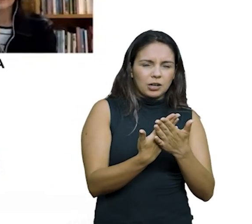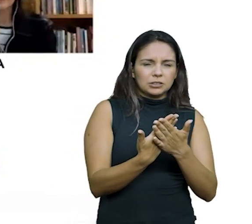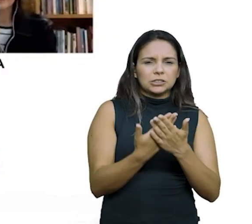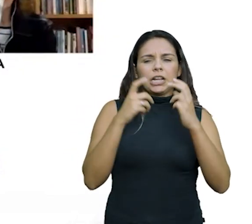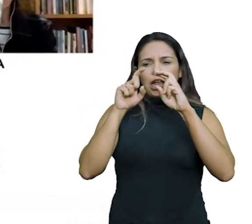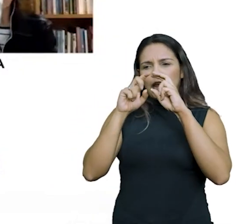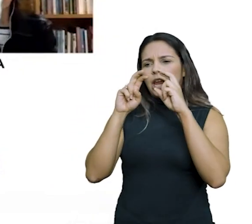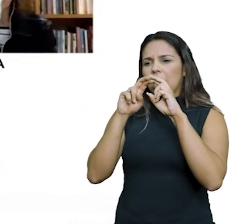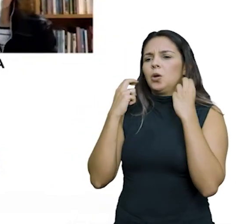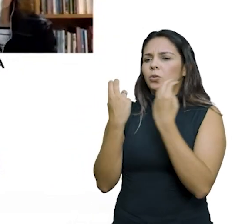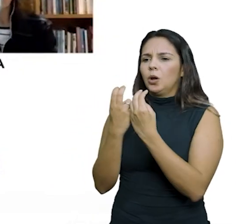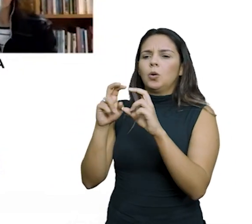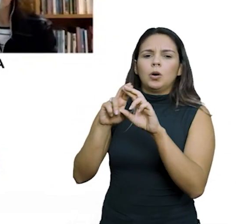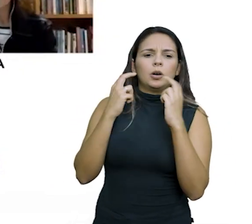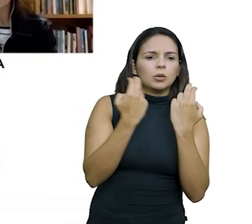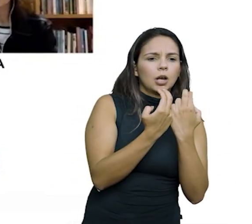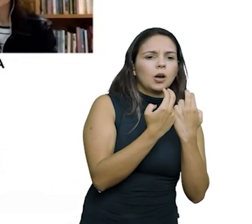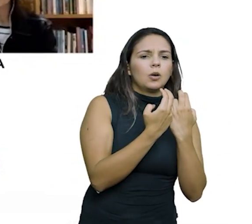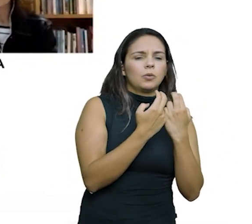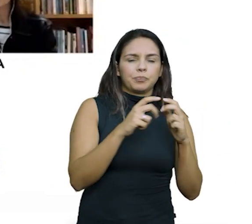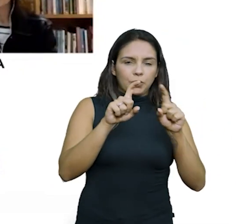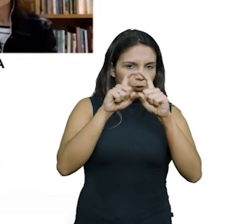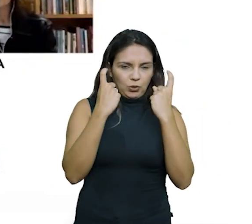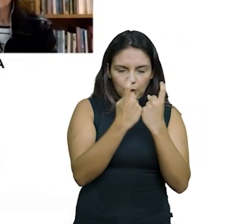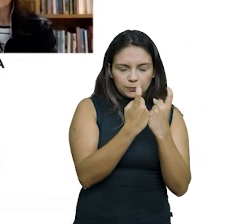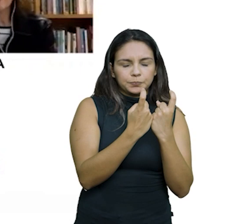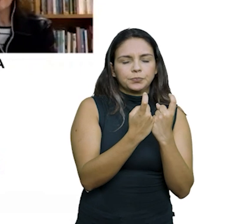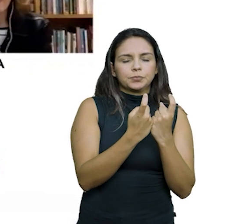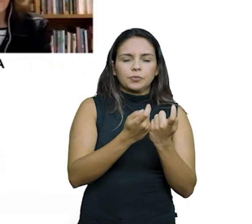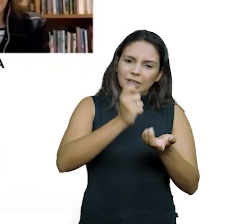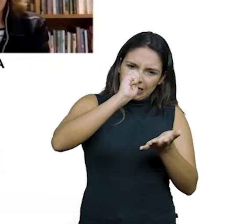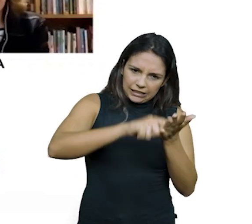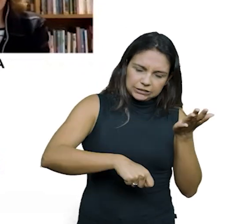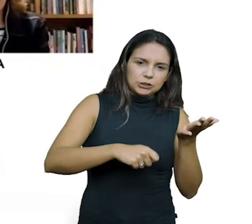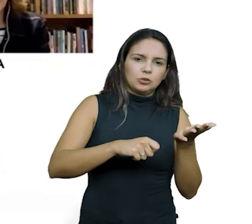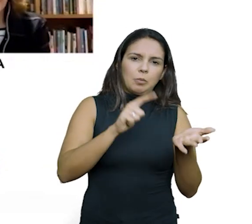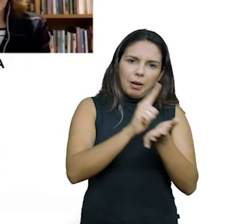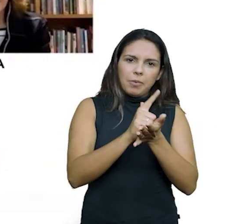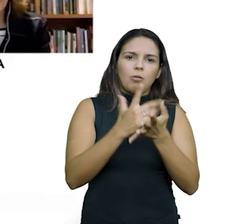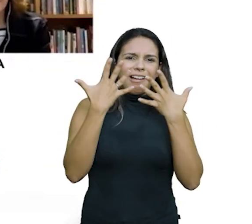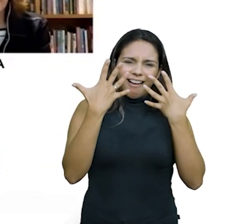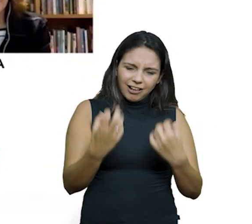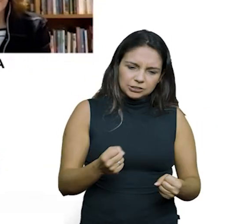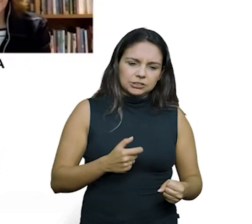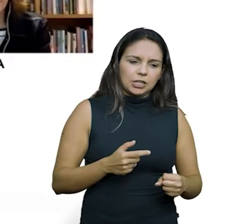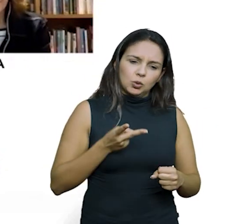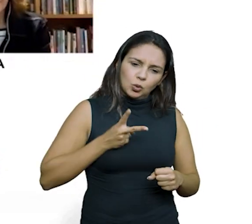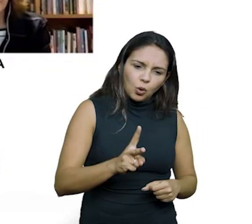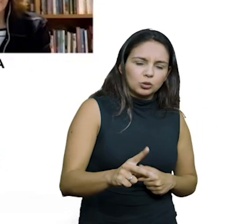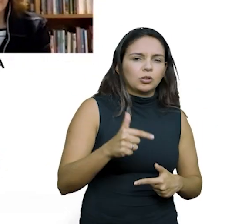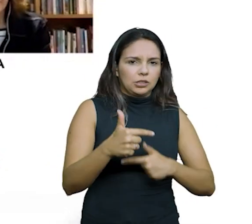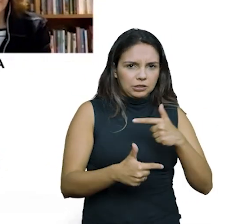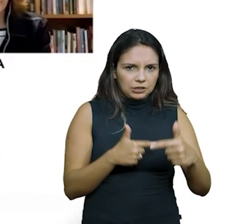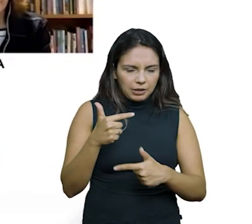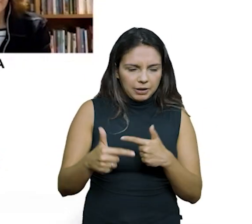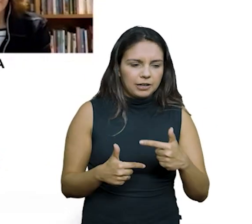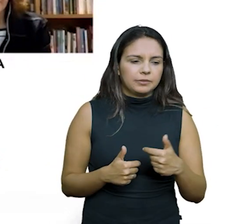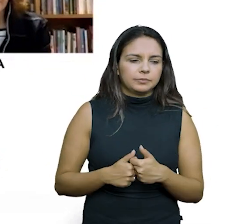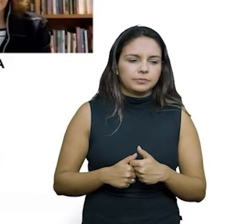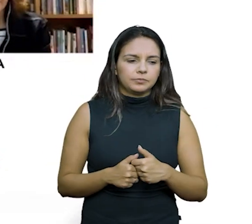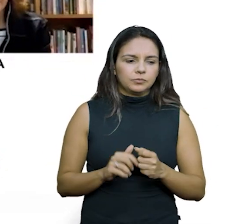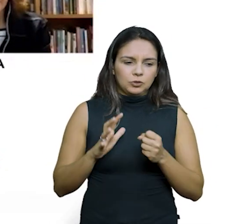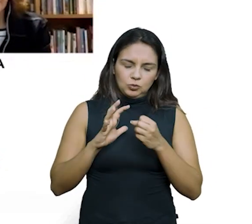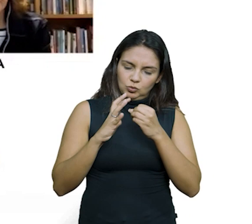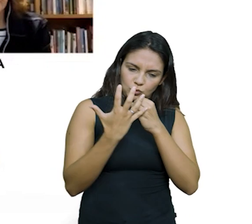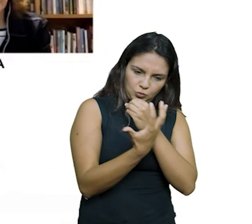nosso sindicato e nós assinamos um termo para continuarmos trabalhando. Depois, com todo o aprofundamento